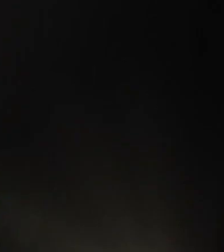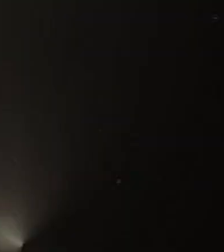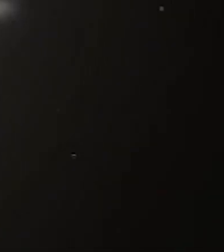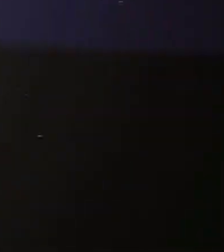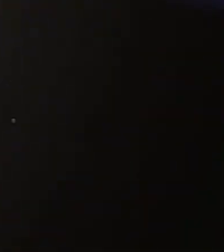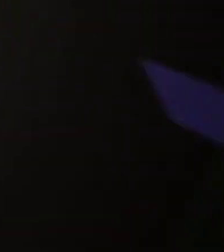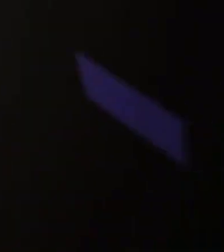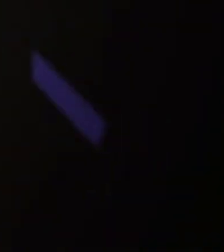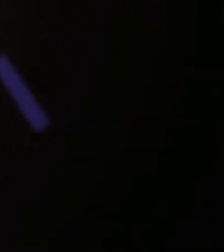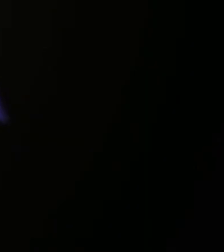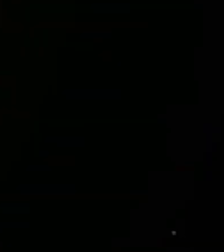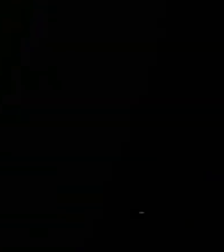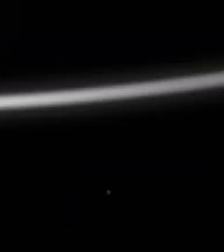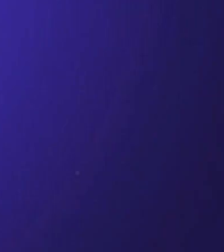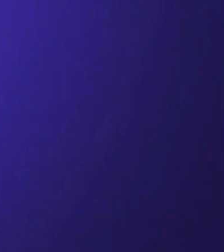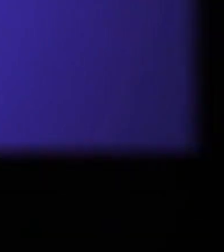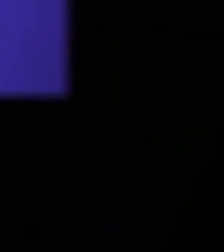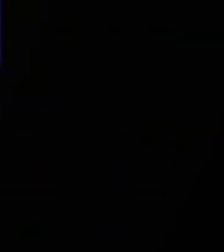E aí